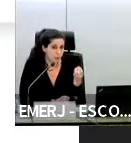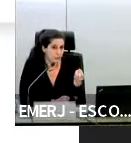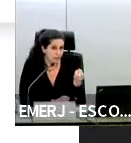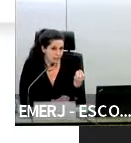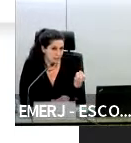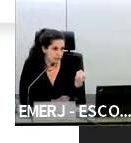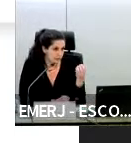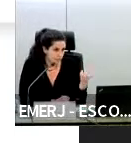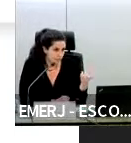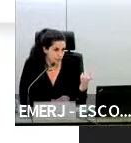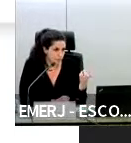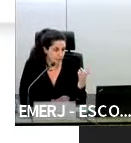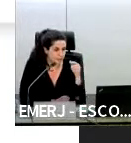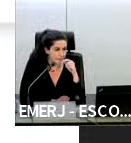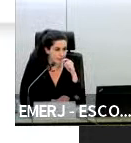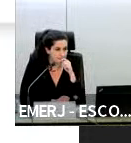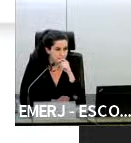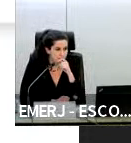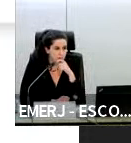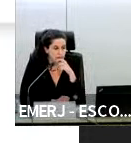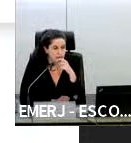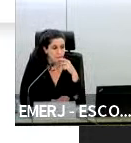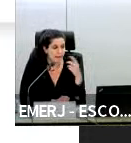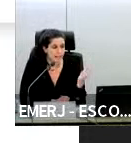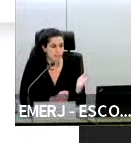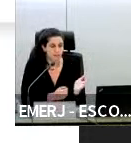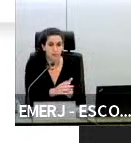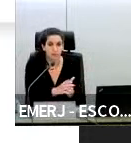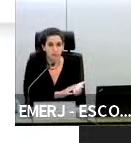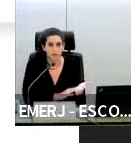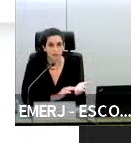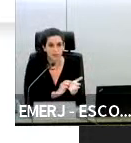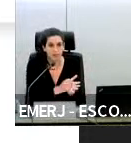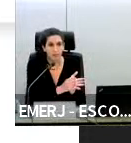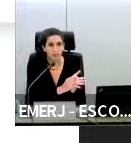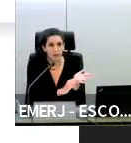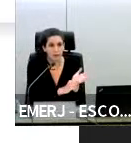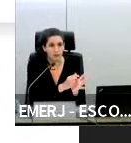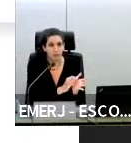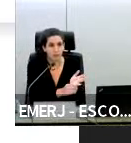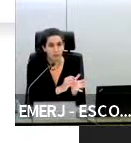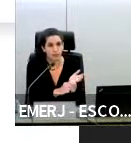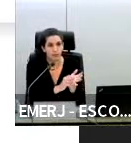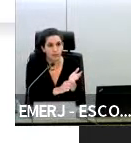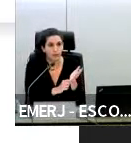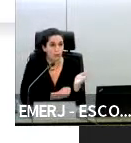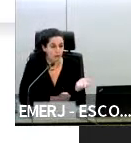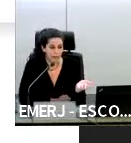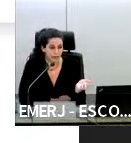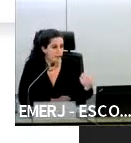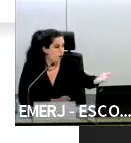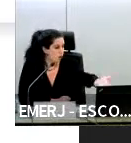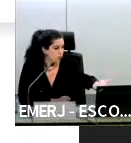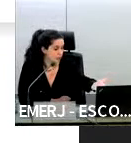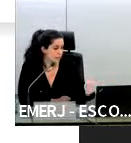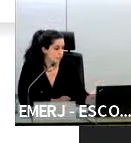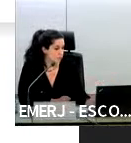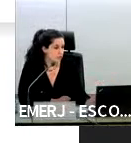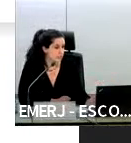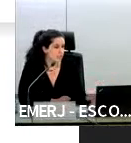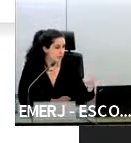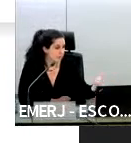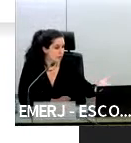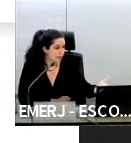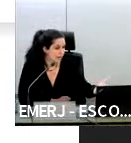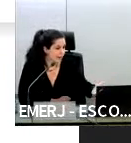polícia comunitária, a Patrulha Maria da Penha, mas deu um problema, por exemplo, na hora de preencher o RO online. Outro exemplo